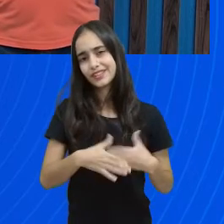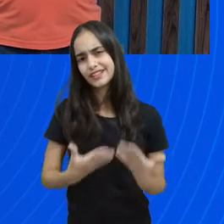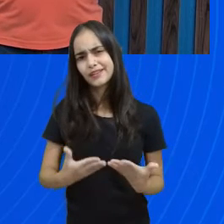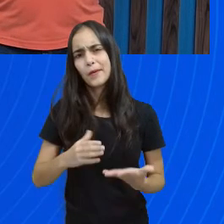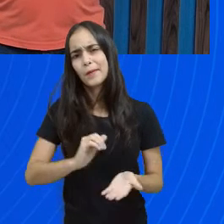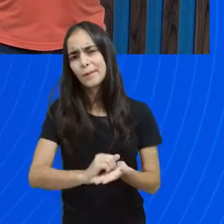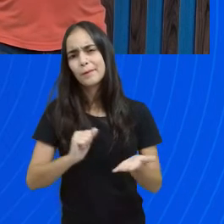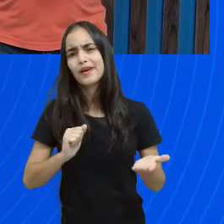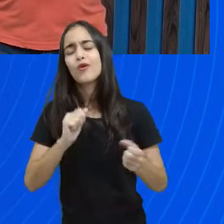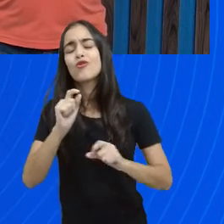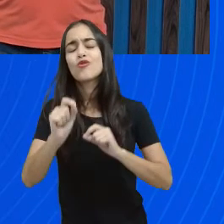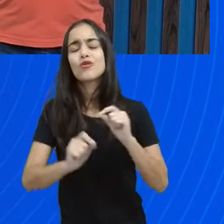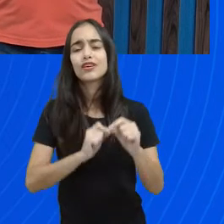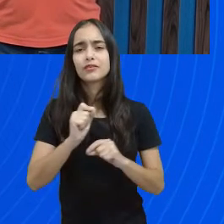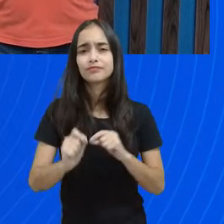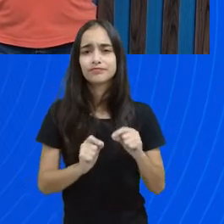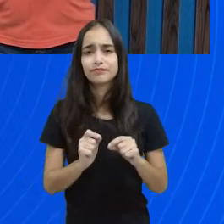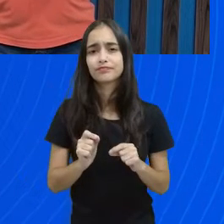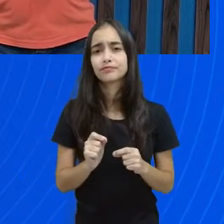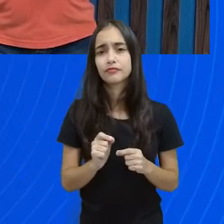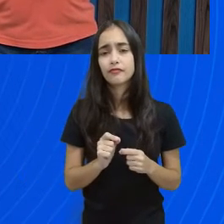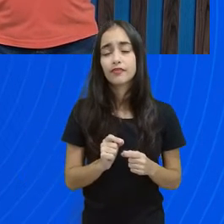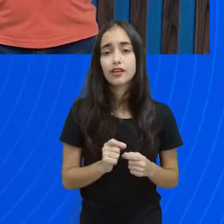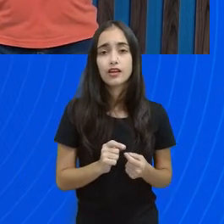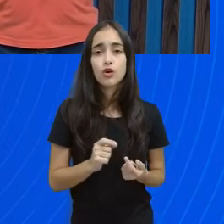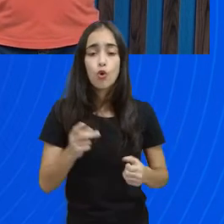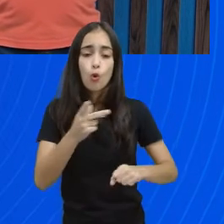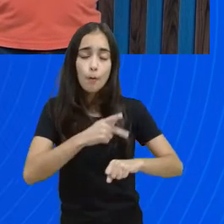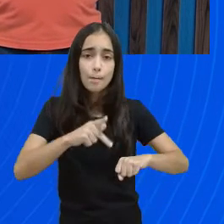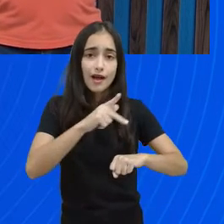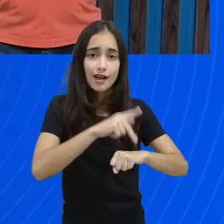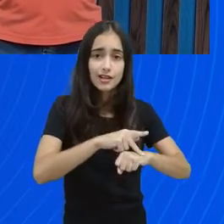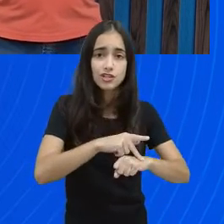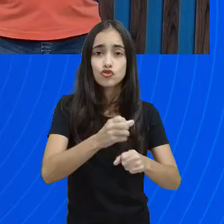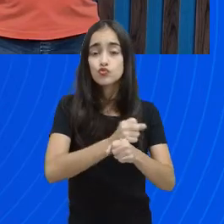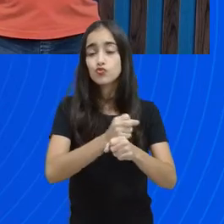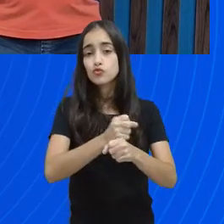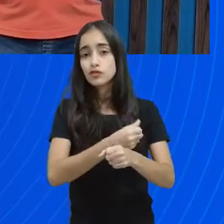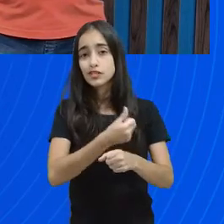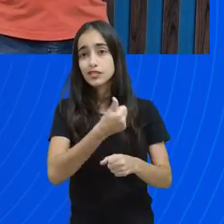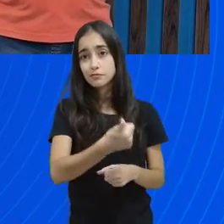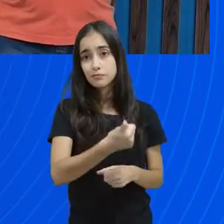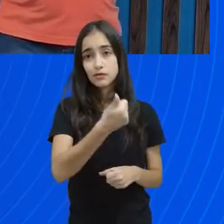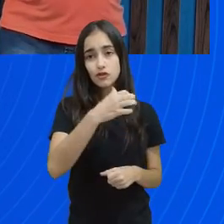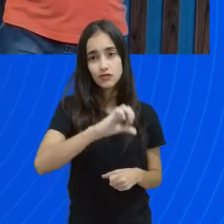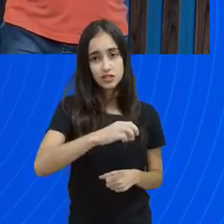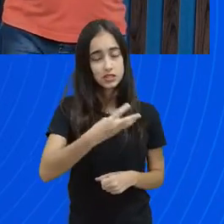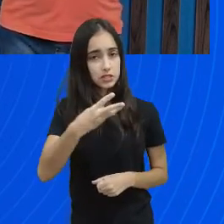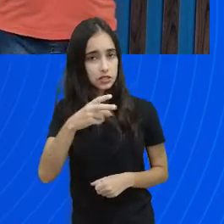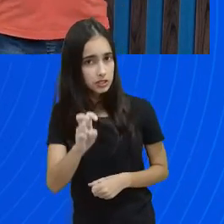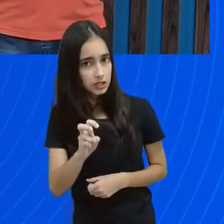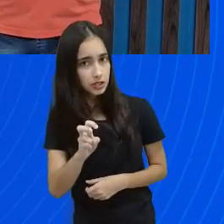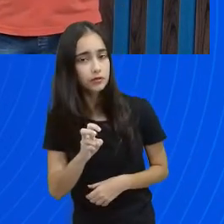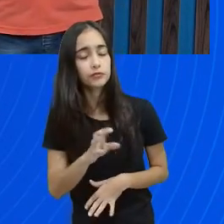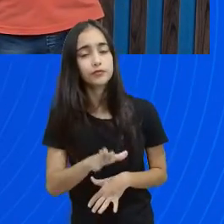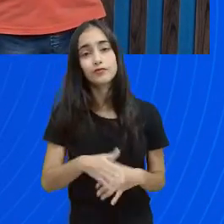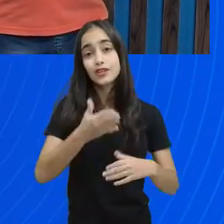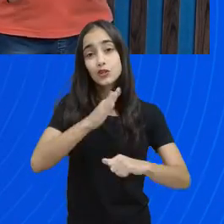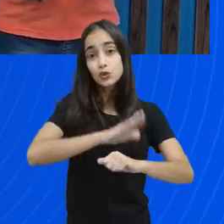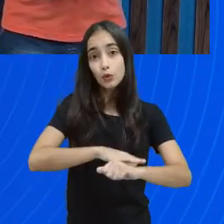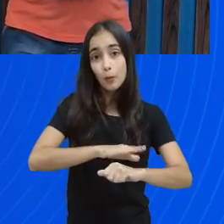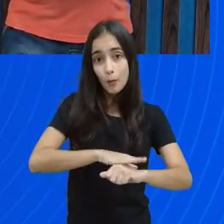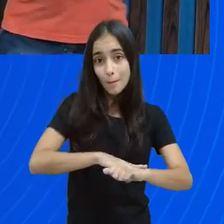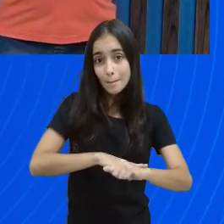a capital alemã em 30 de abril de 1945, e nesse momento, né, em que Berlim